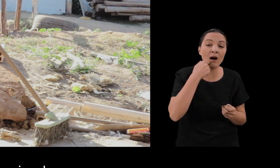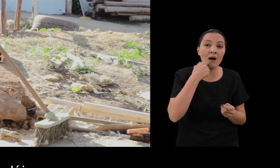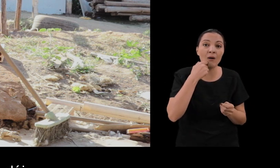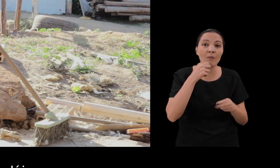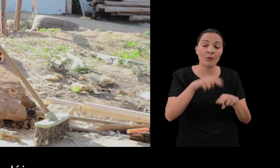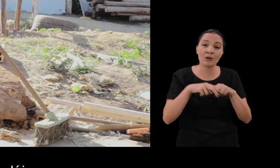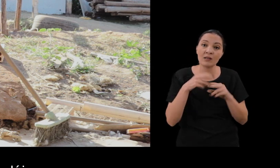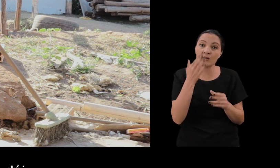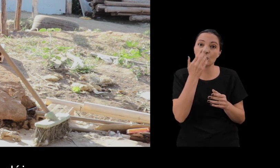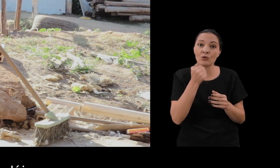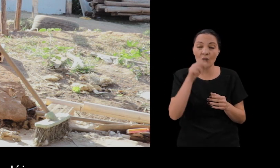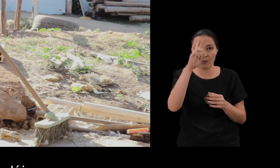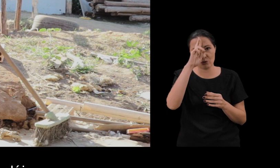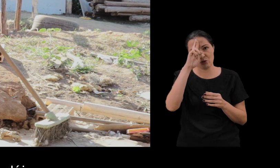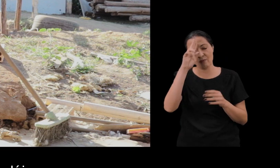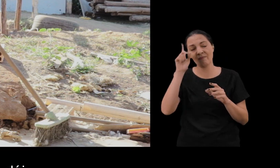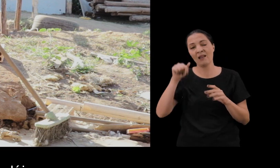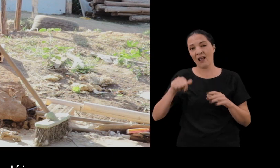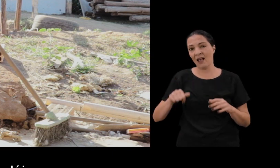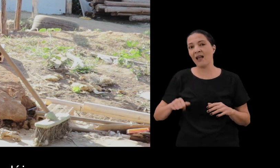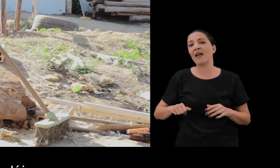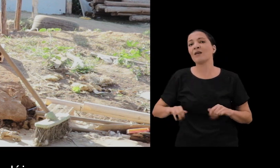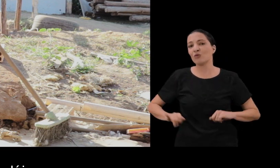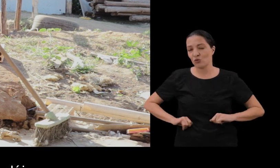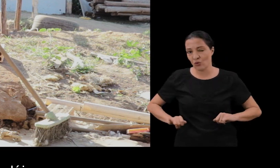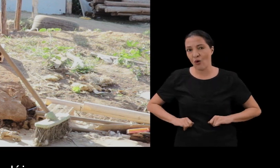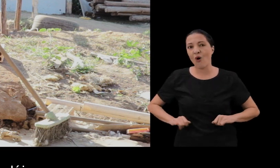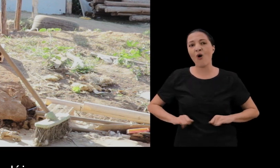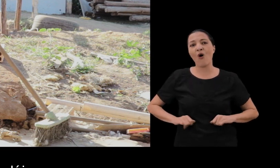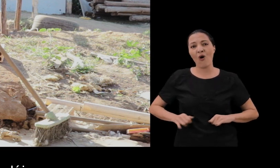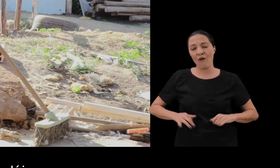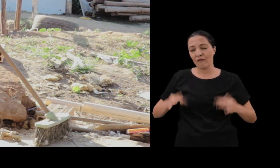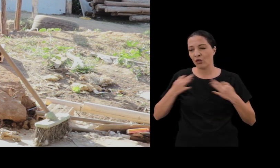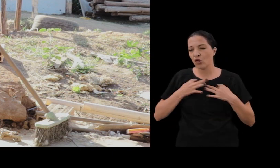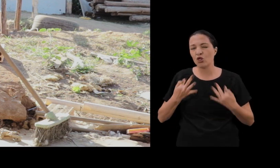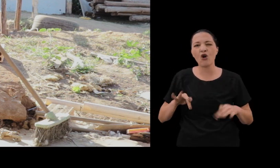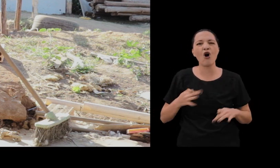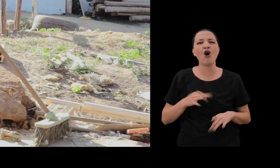almoçaram. Então isso assim, dói na gente, dói muito.